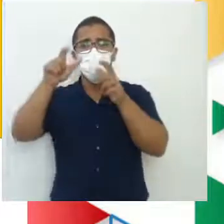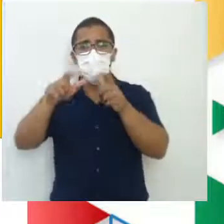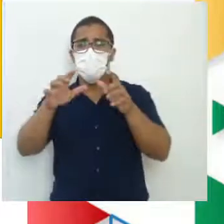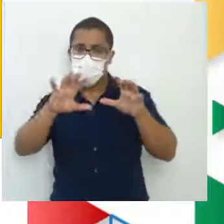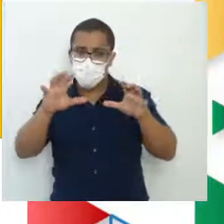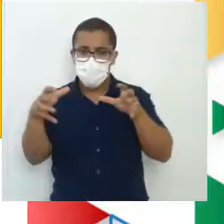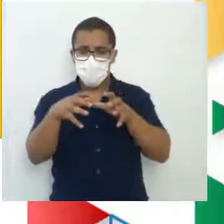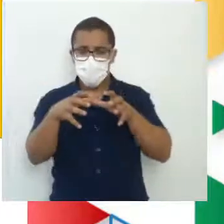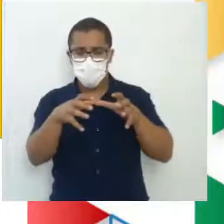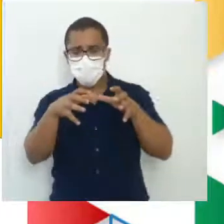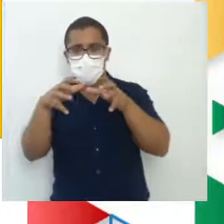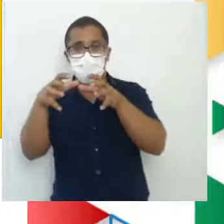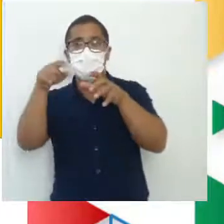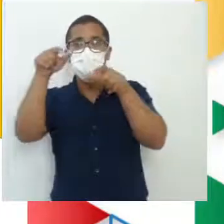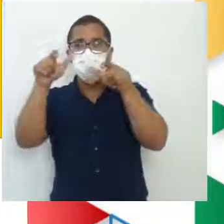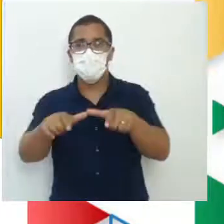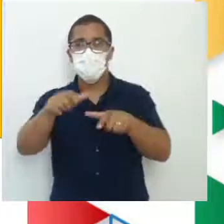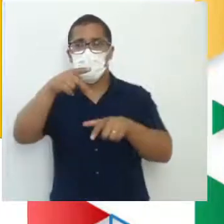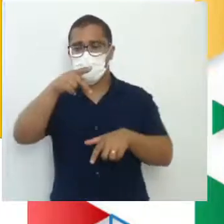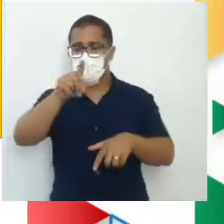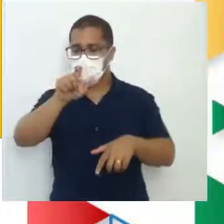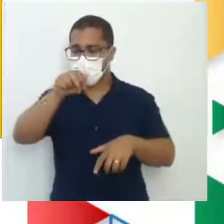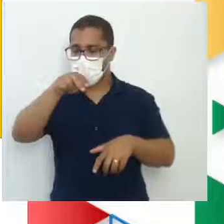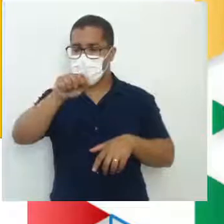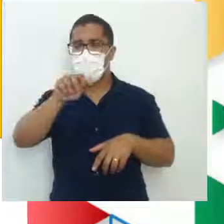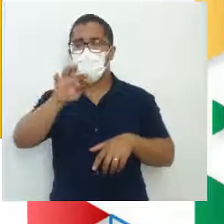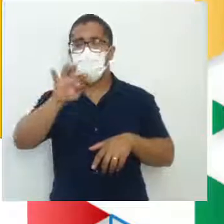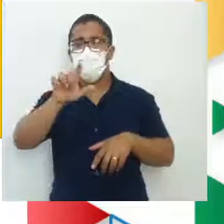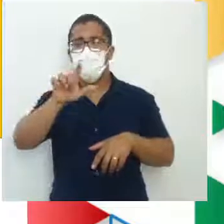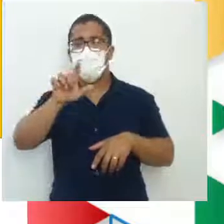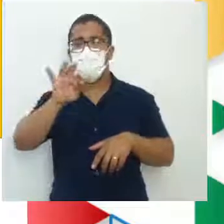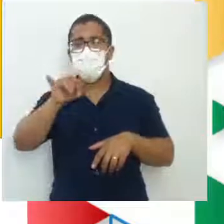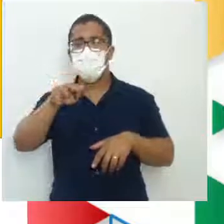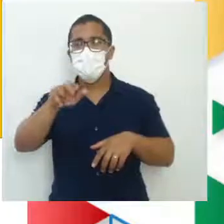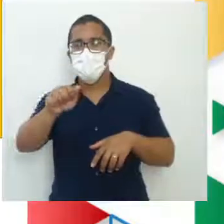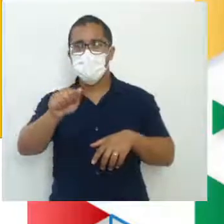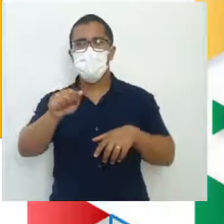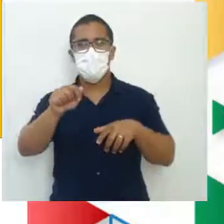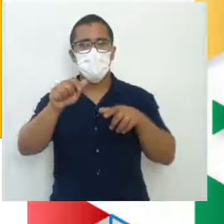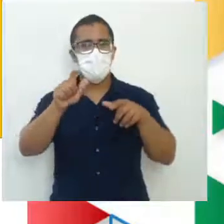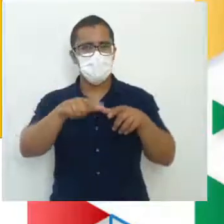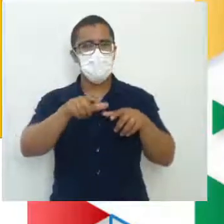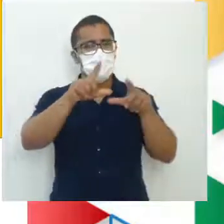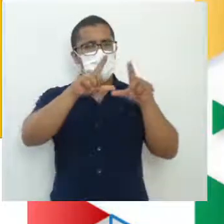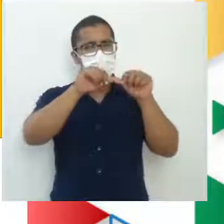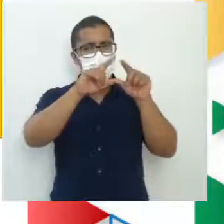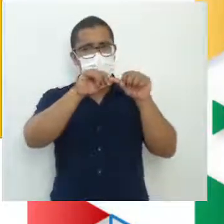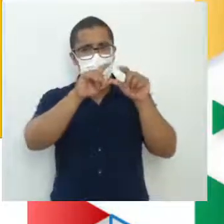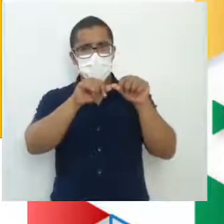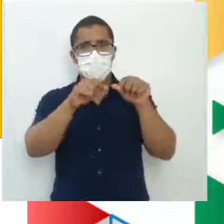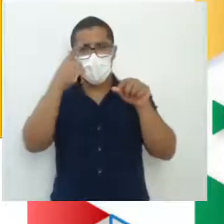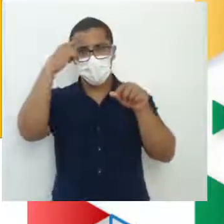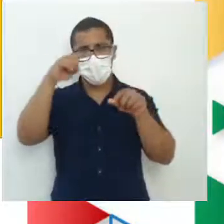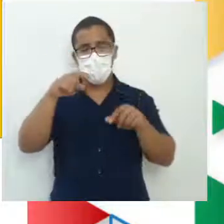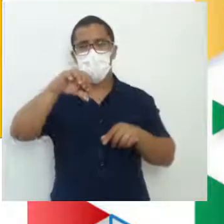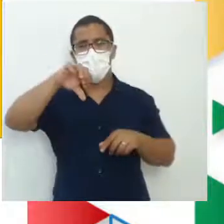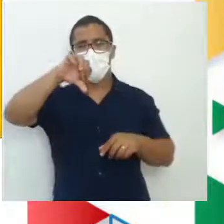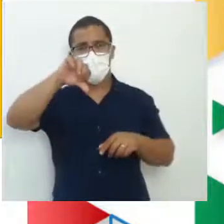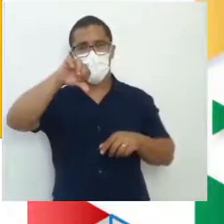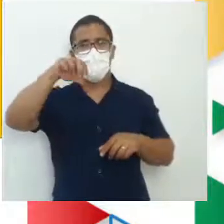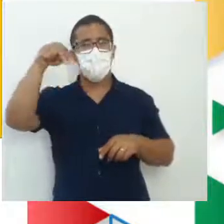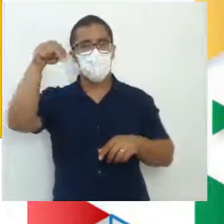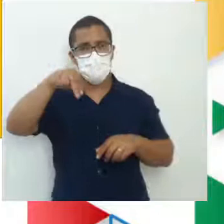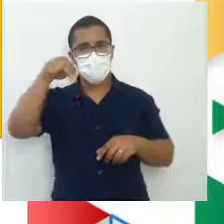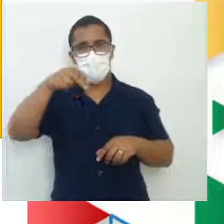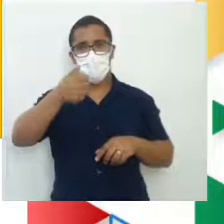grupo chegaram a Planaltina, no Distrito Federal, em 9 de novembro de 69, onde fundou